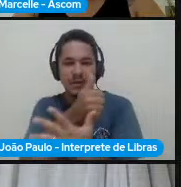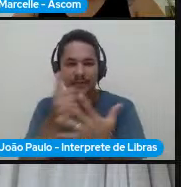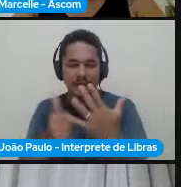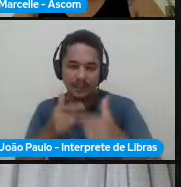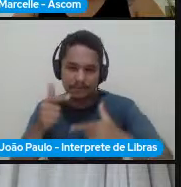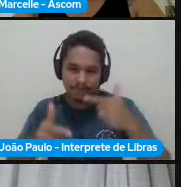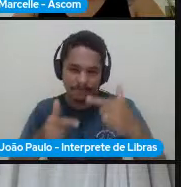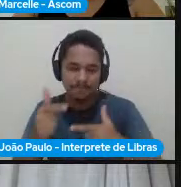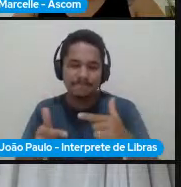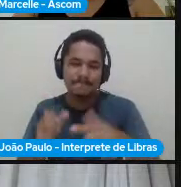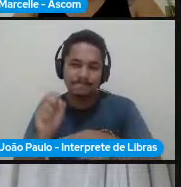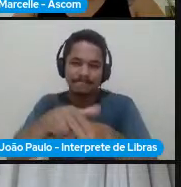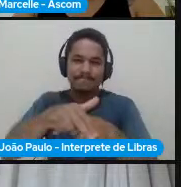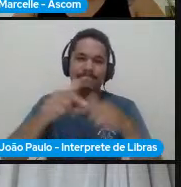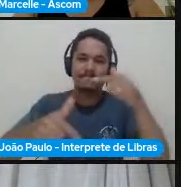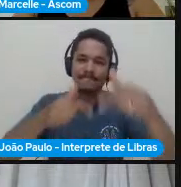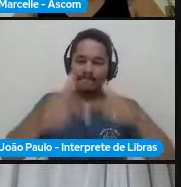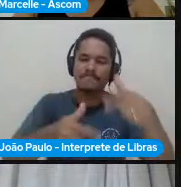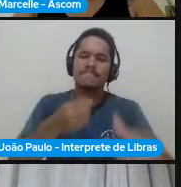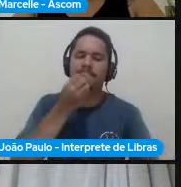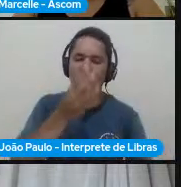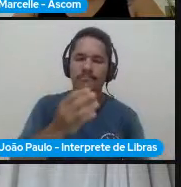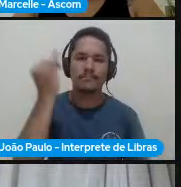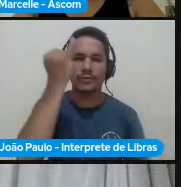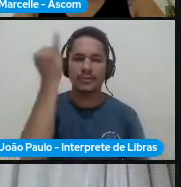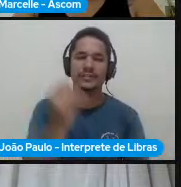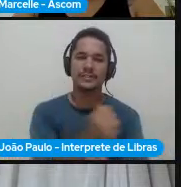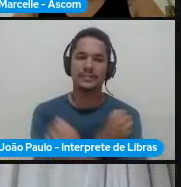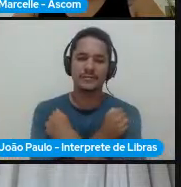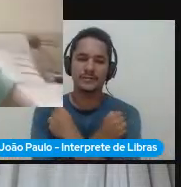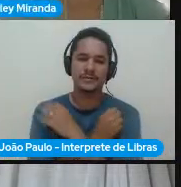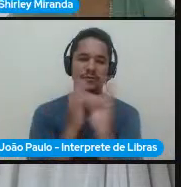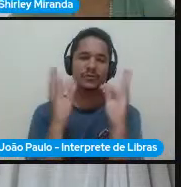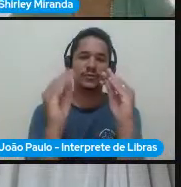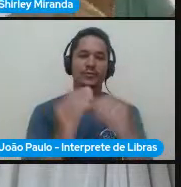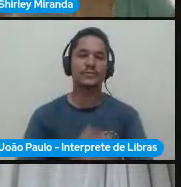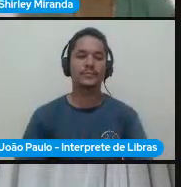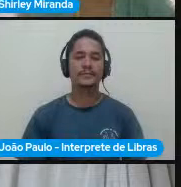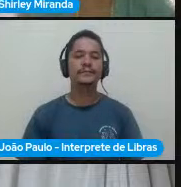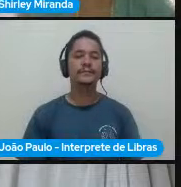no mercado de trabalho. É isso, viu? Um abraço para todos.